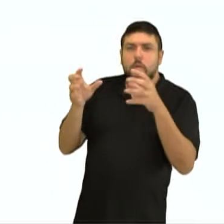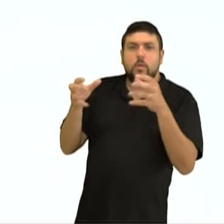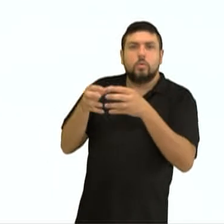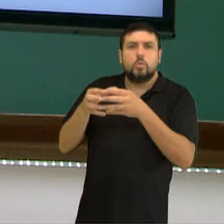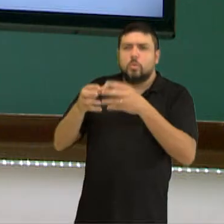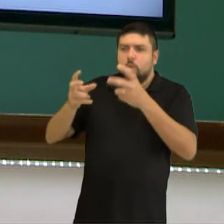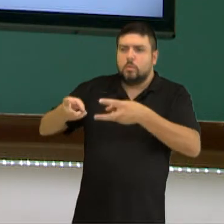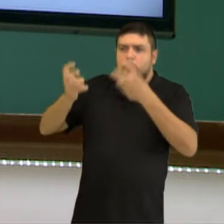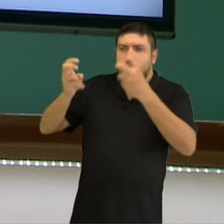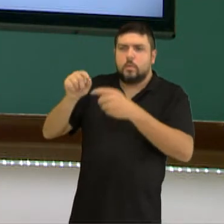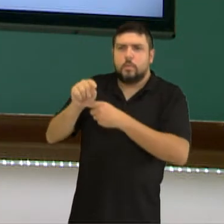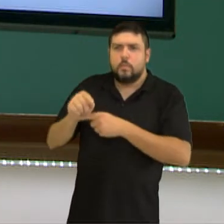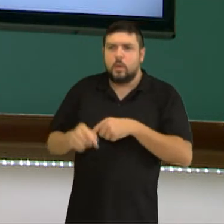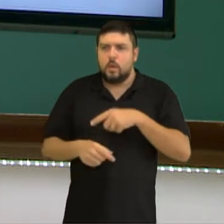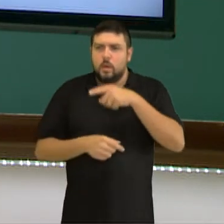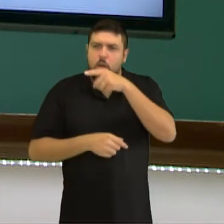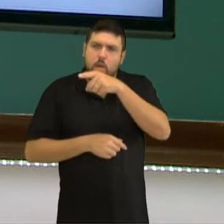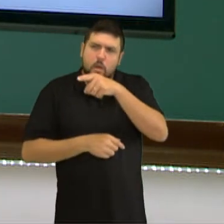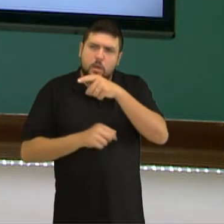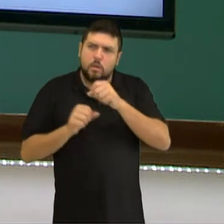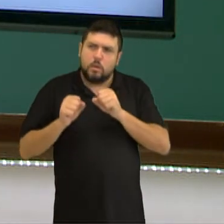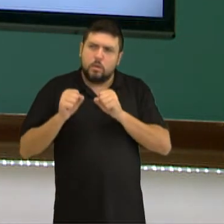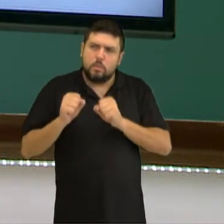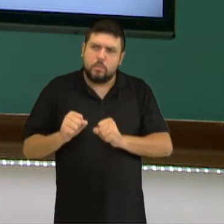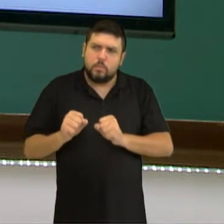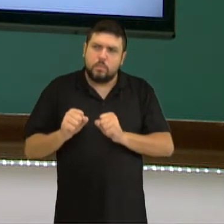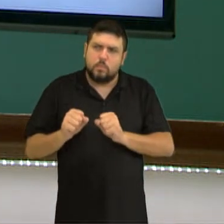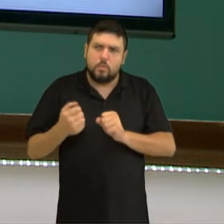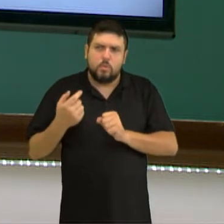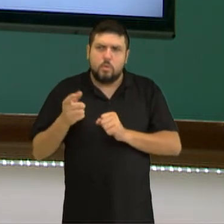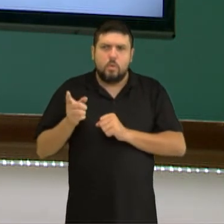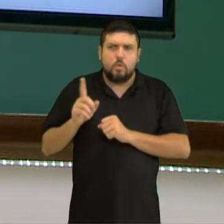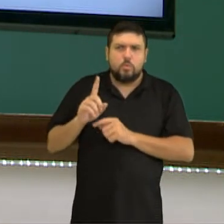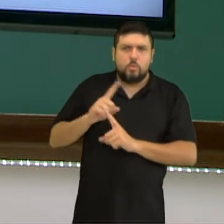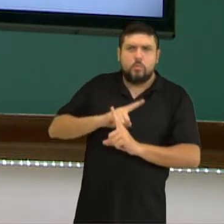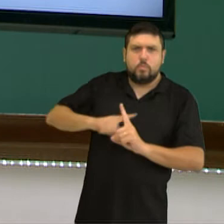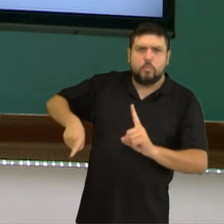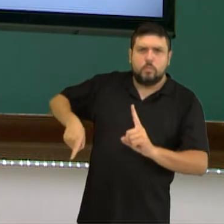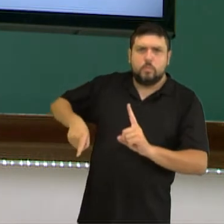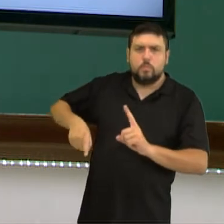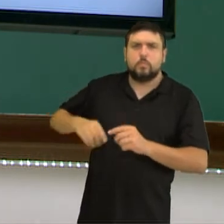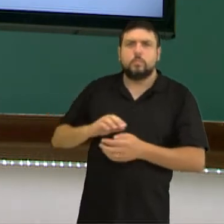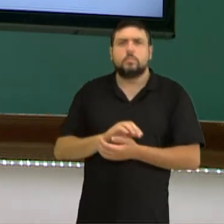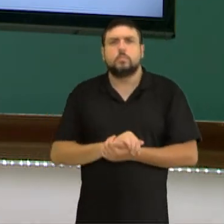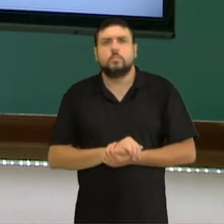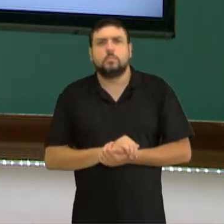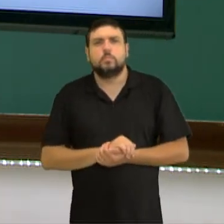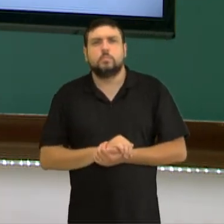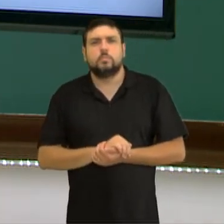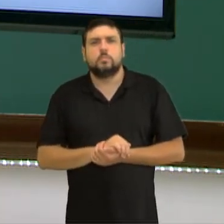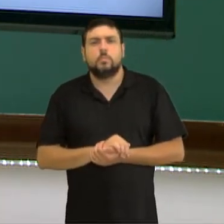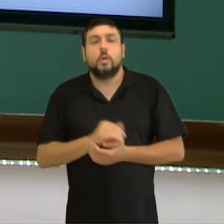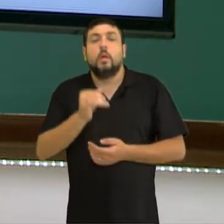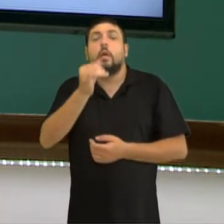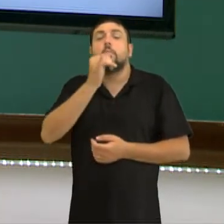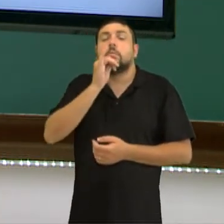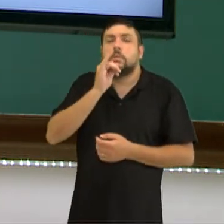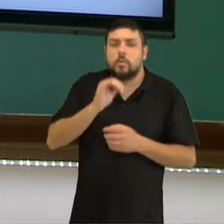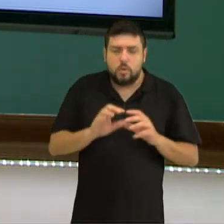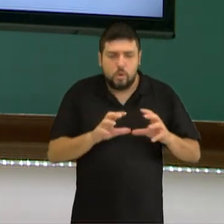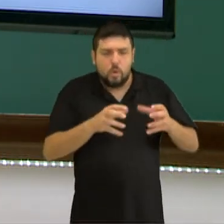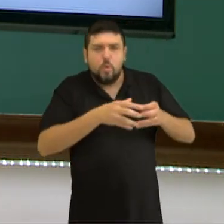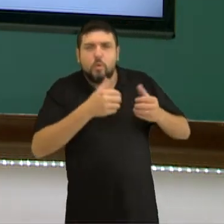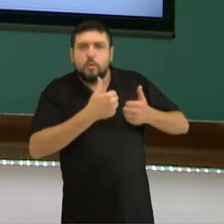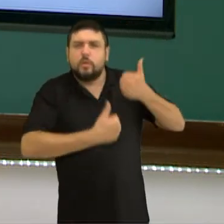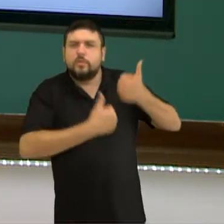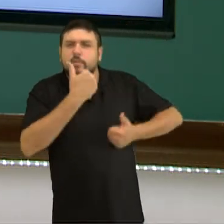não posso fazer aquilo. Já quando você saiu desse grupo, dos seus amigos de escola, da galera do futebol, da galera do vôlei, e